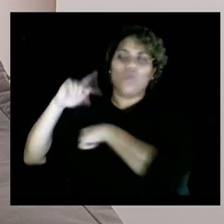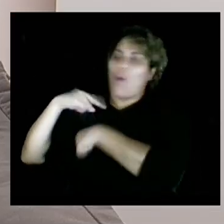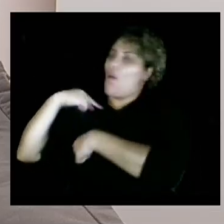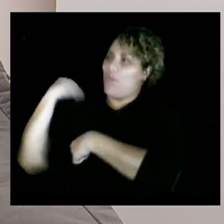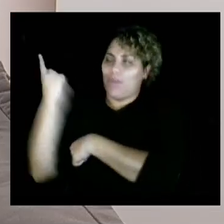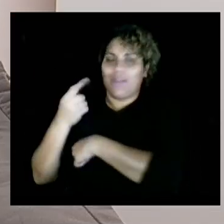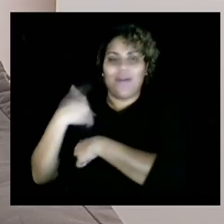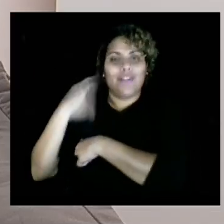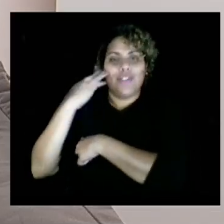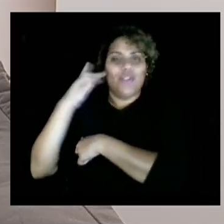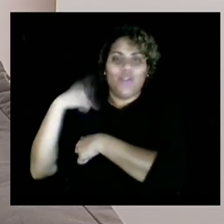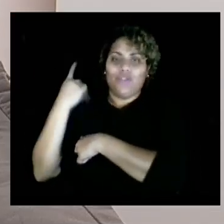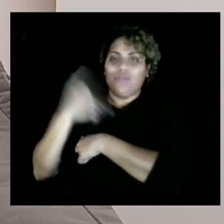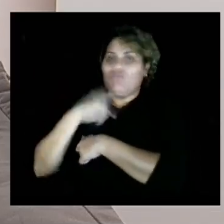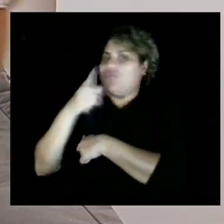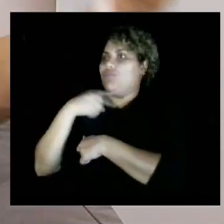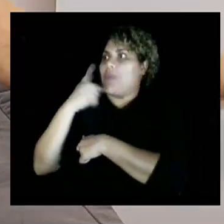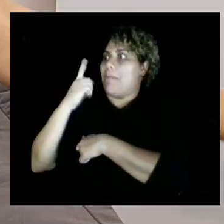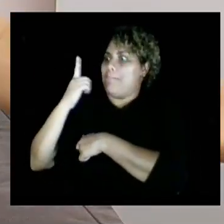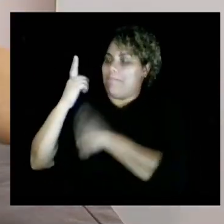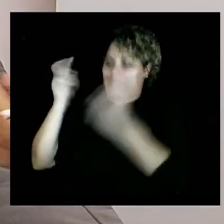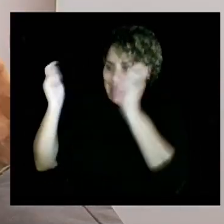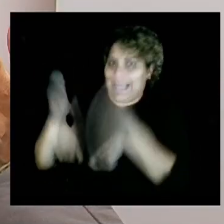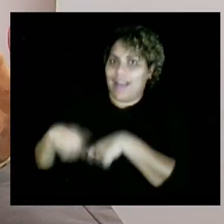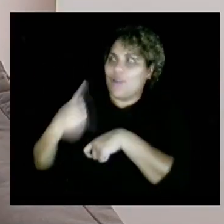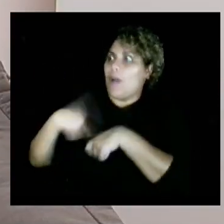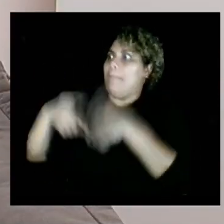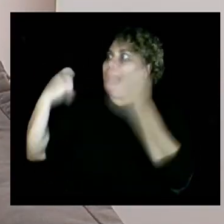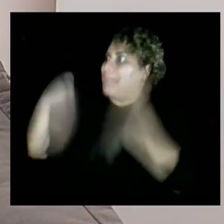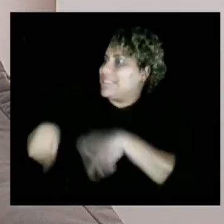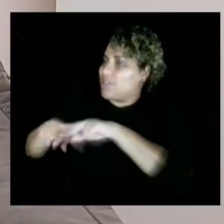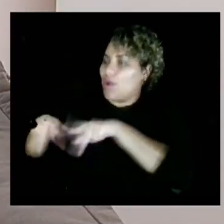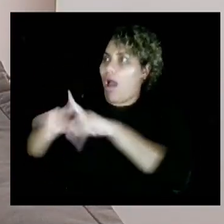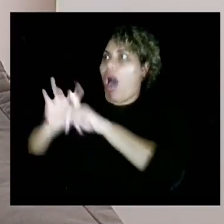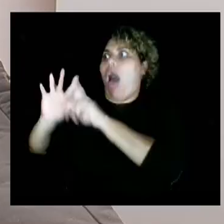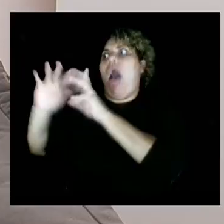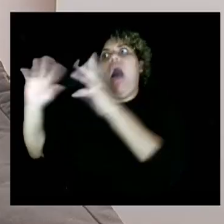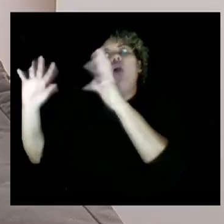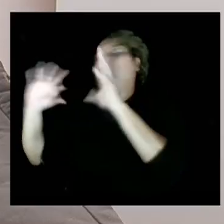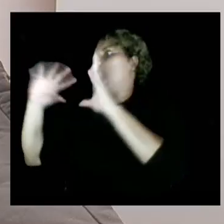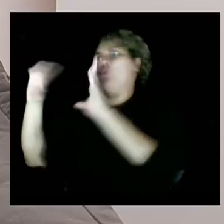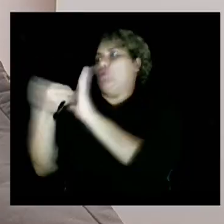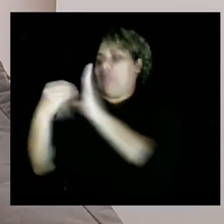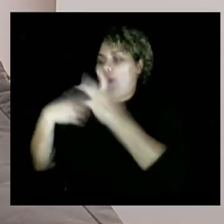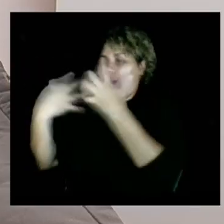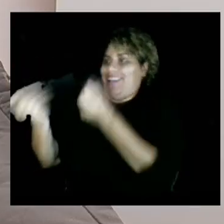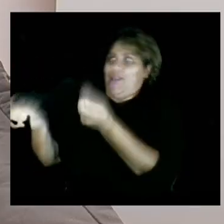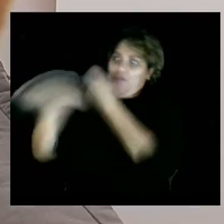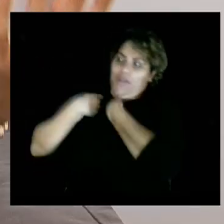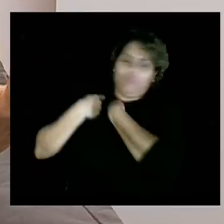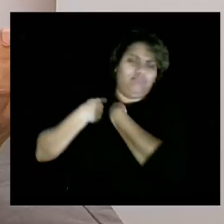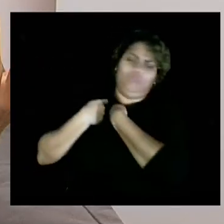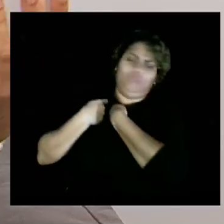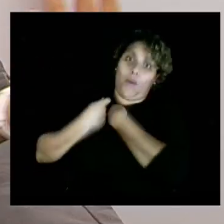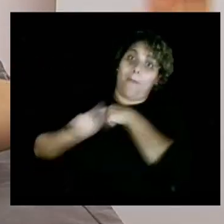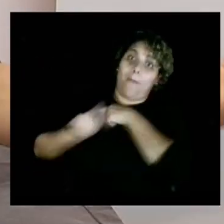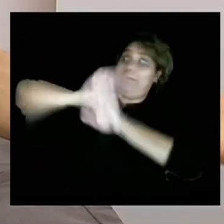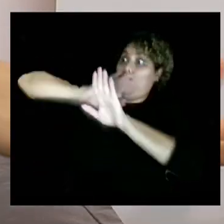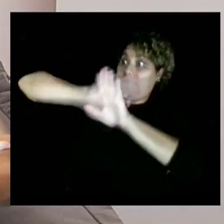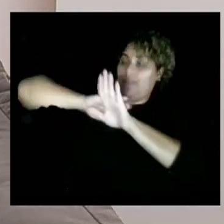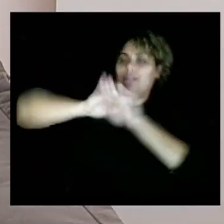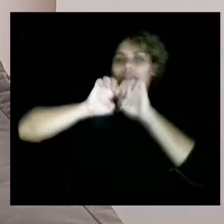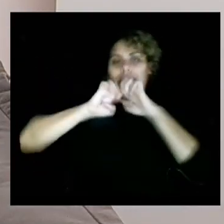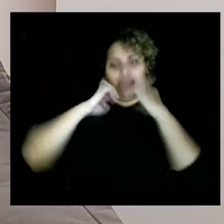capazes de, quando chegar uma demanda, a gente abraçar tudo. E aí precisa de uma equipe, de um treinamento de pessoas